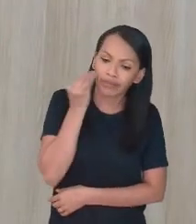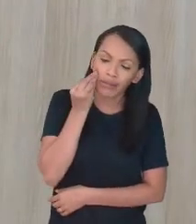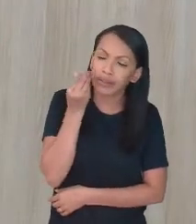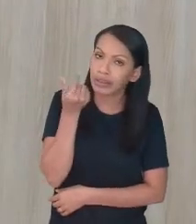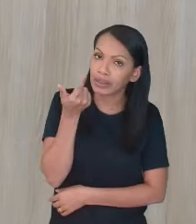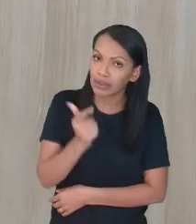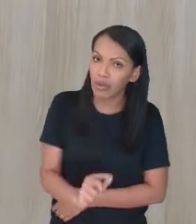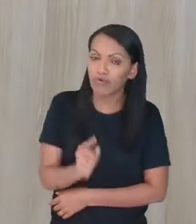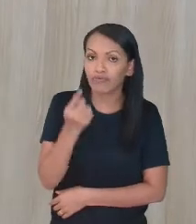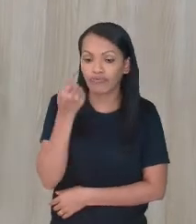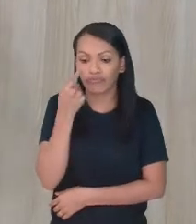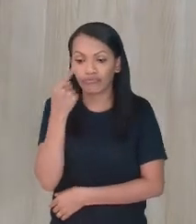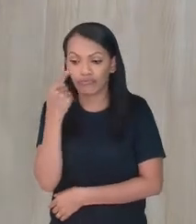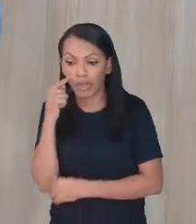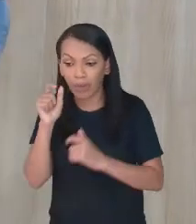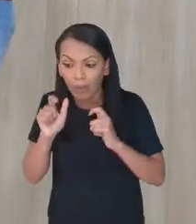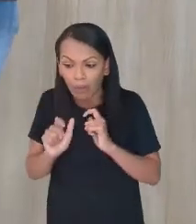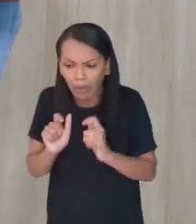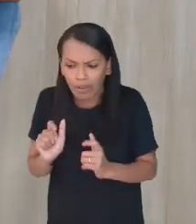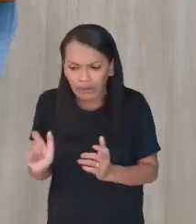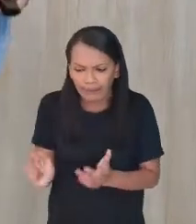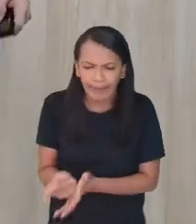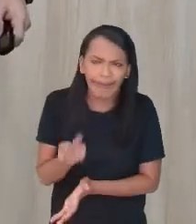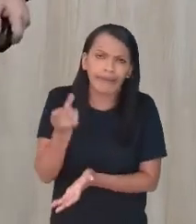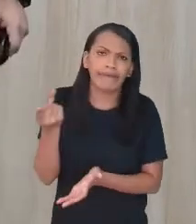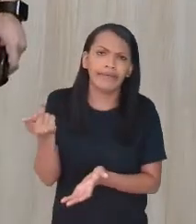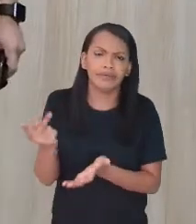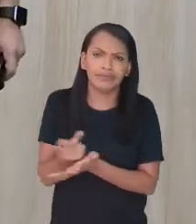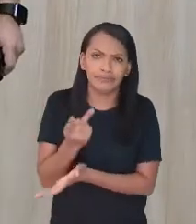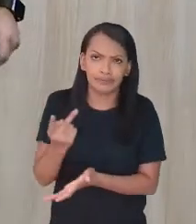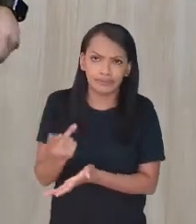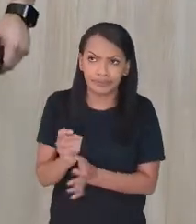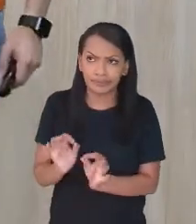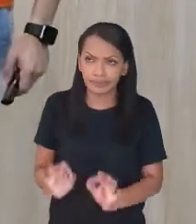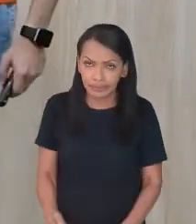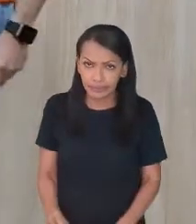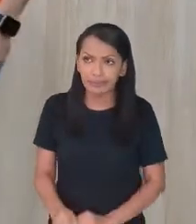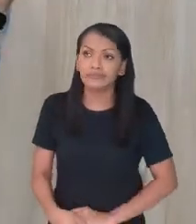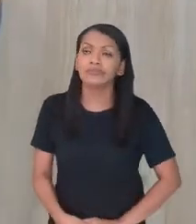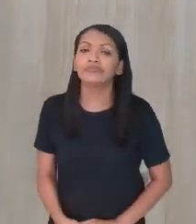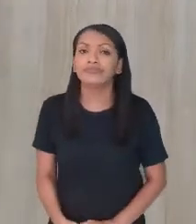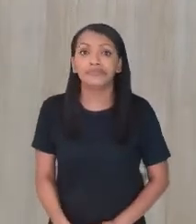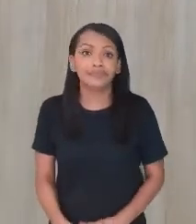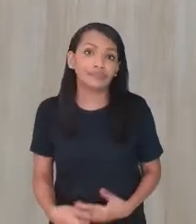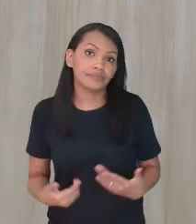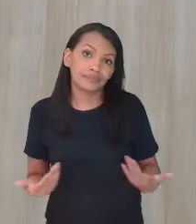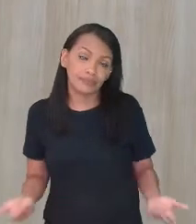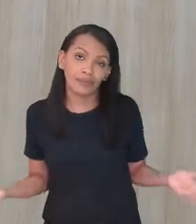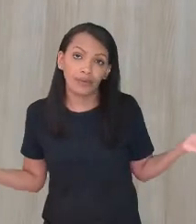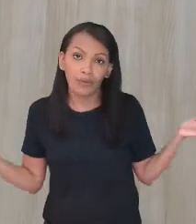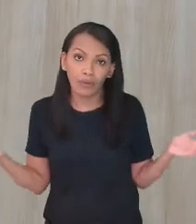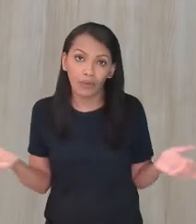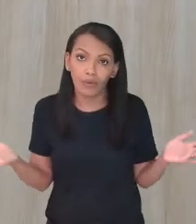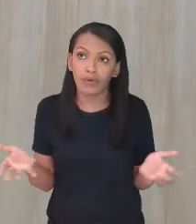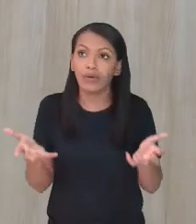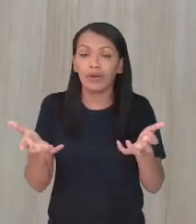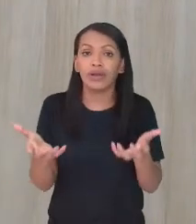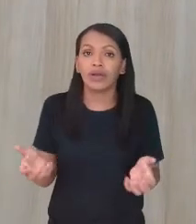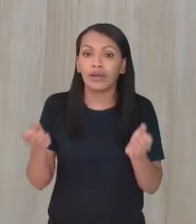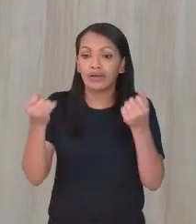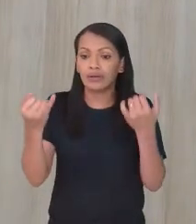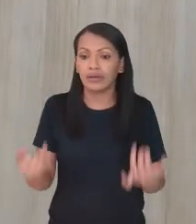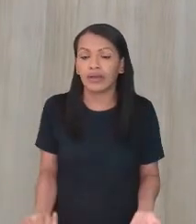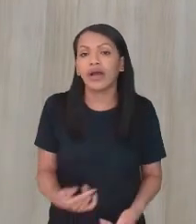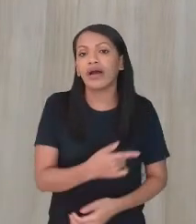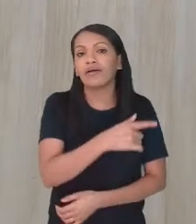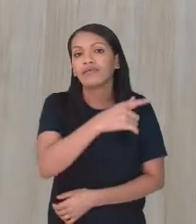verificar o que é que tínhamos feito aí de errado. Belezinha? Então, hoje eu quero falar para vocês sobre esse